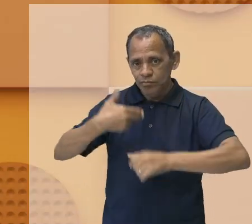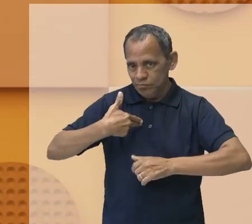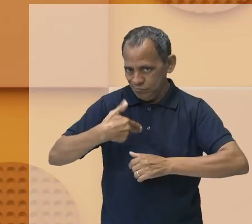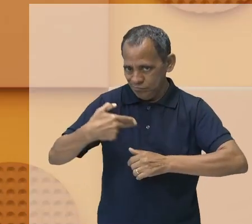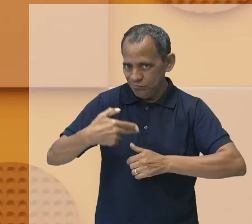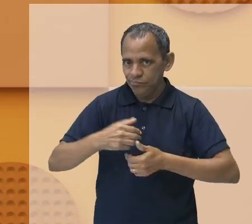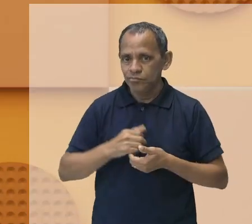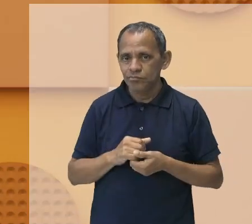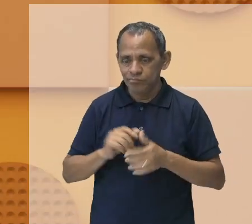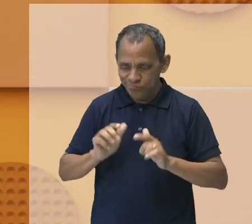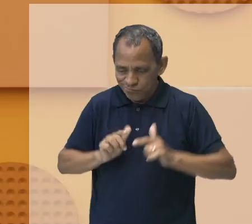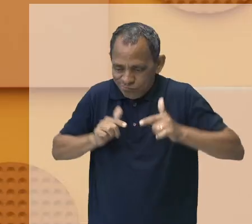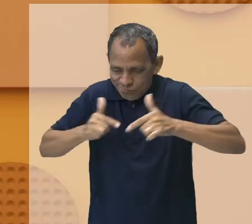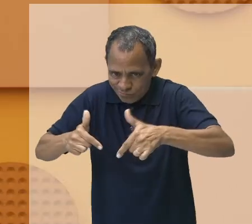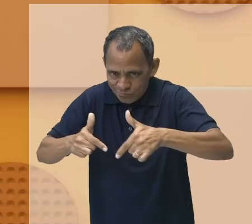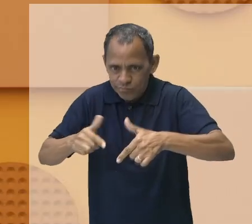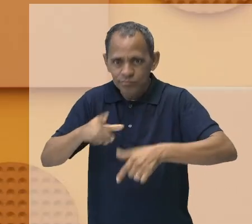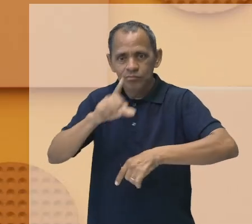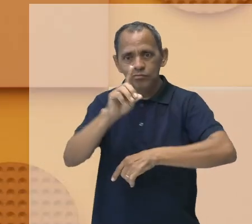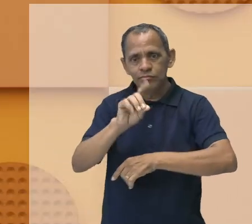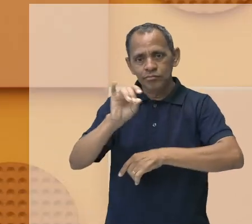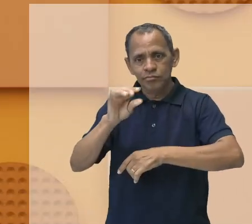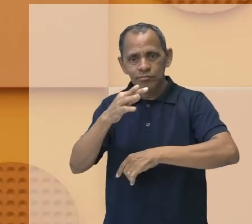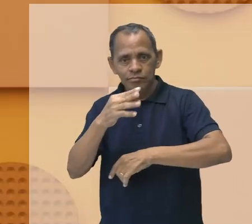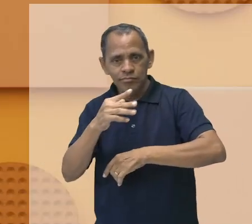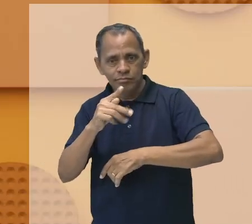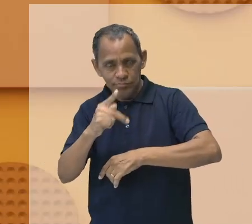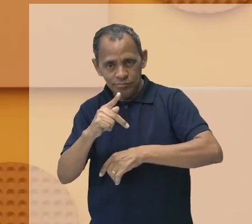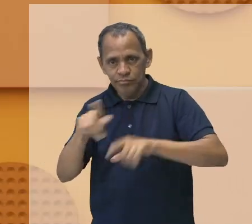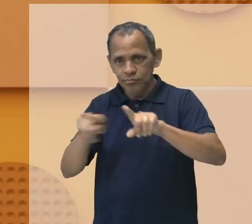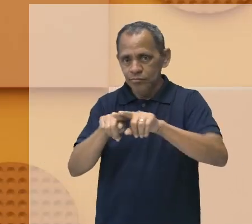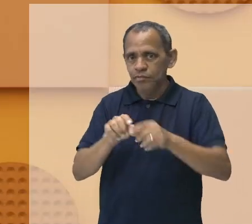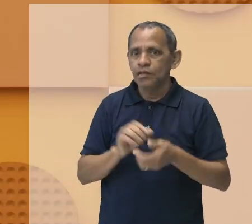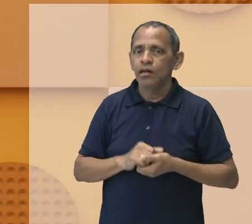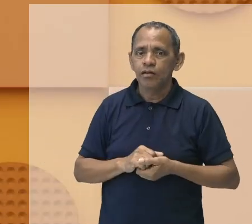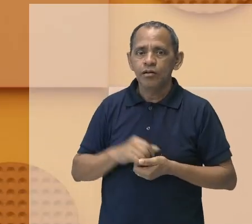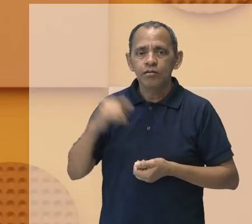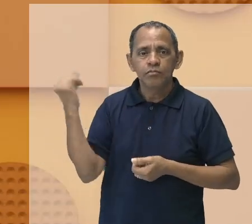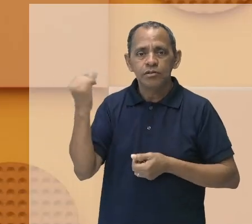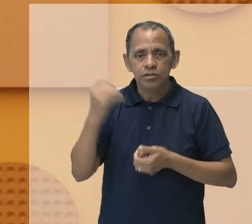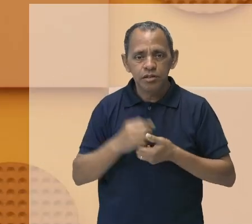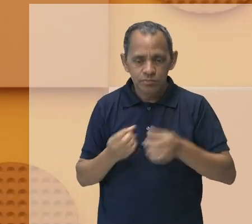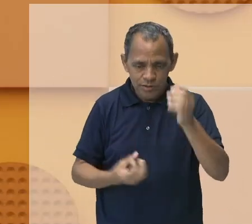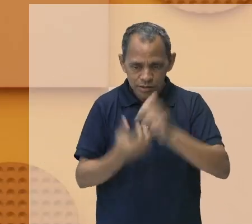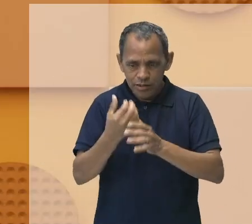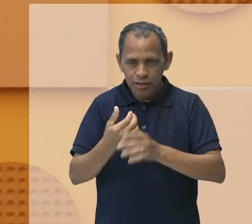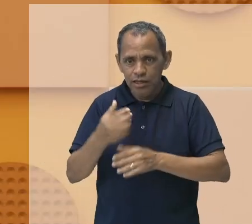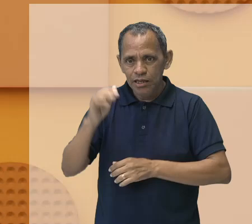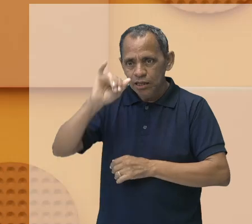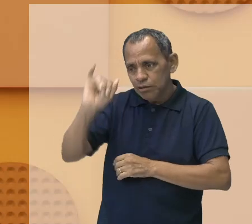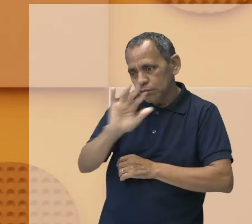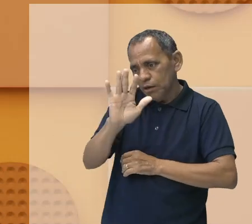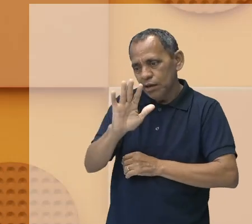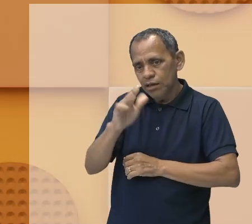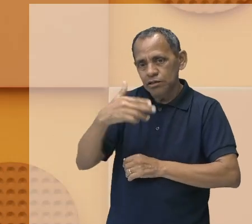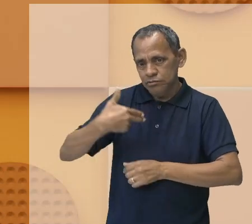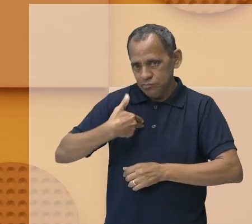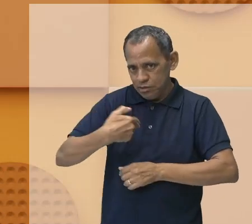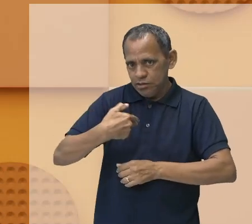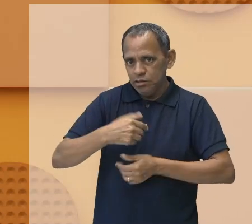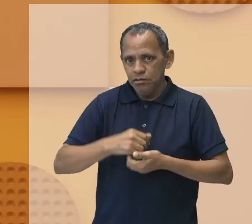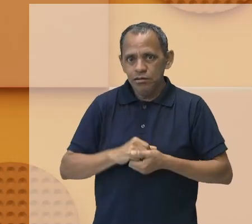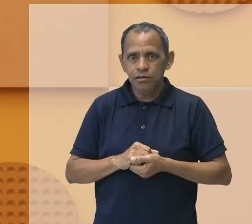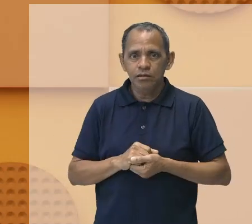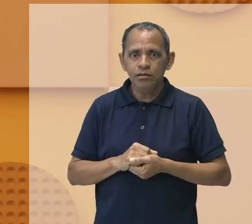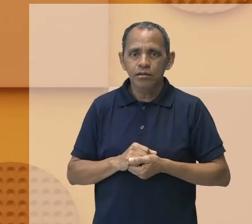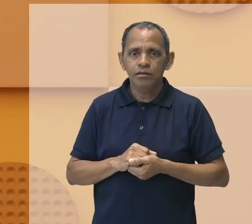essa atuação do DIP, que foi fundamental para a criação dessa figura que a gente imagina até hoje que seja Getúlio Vargas, que